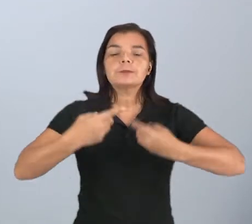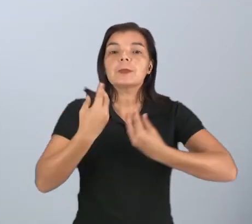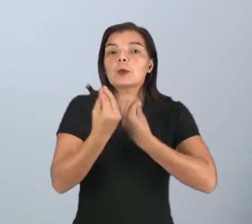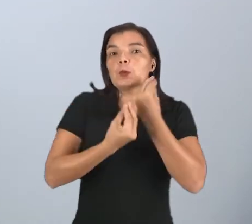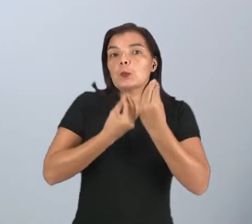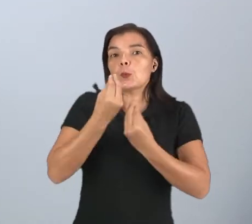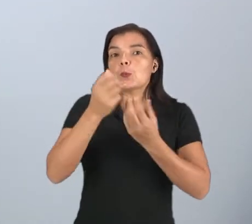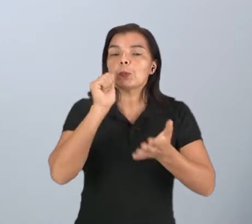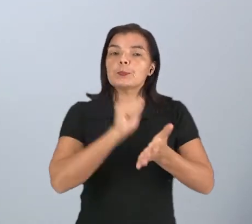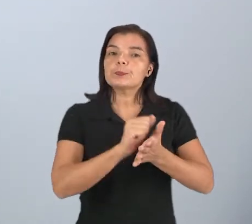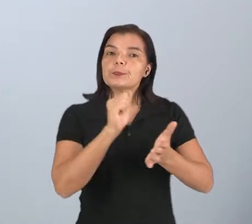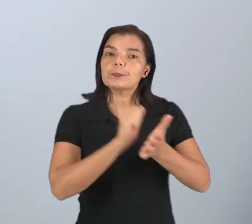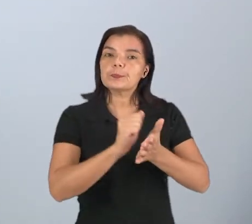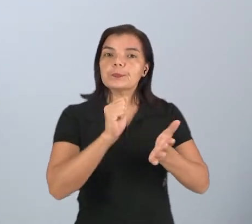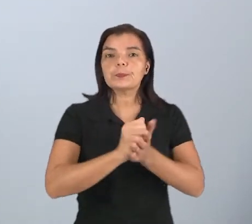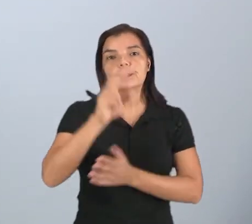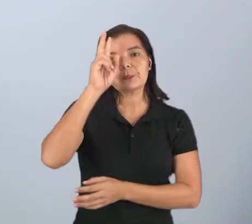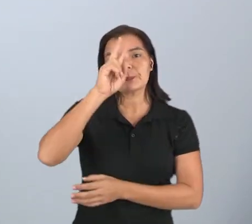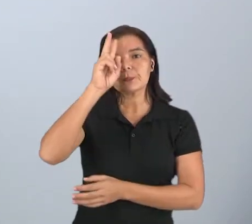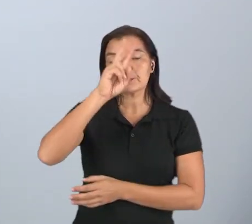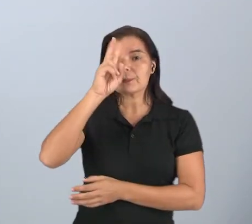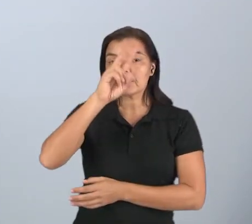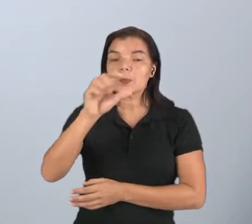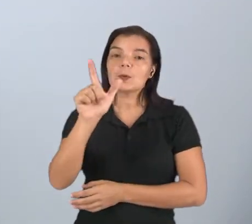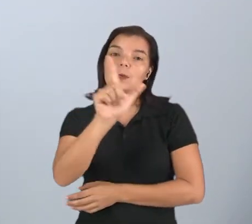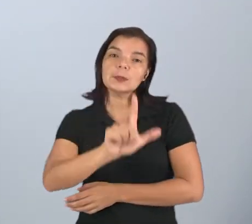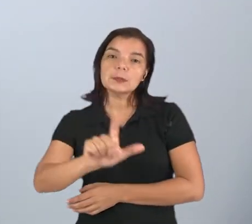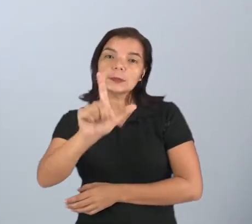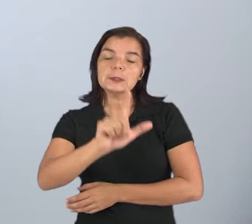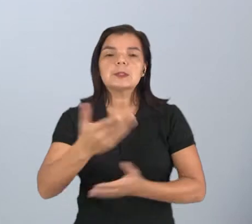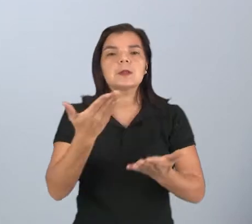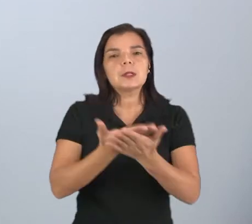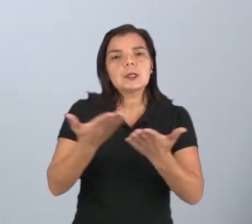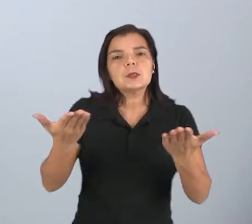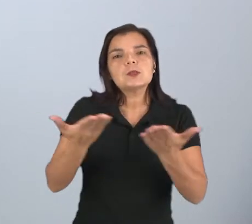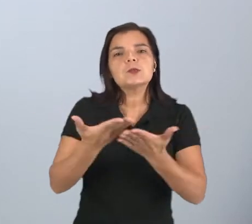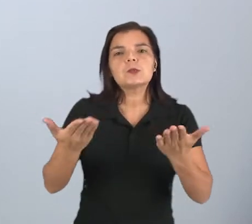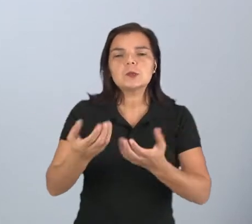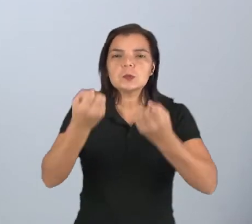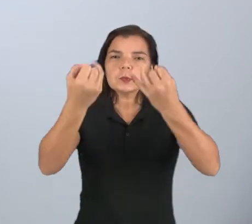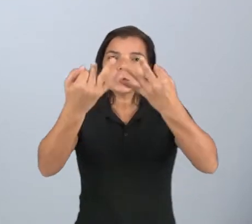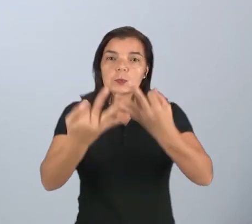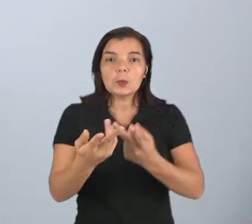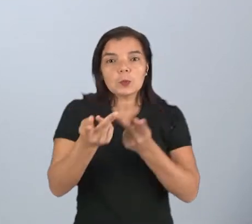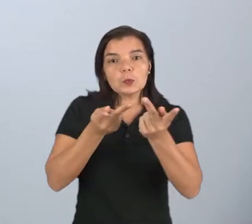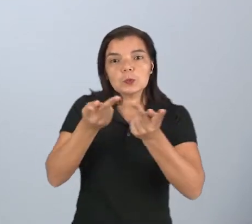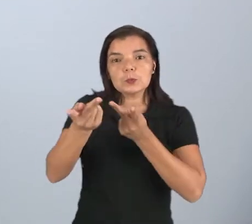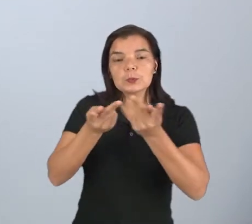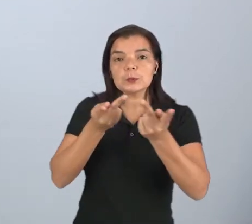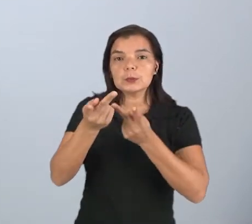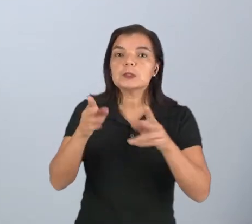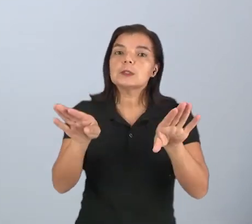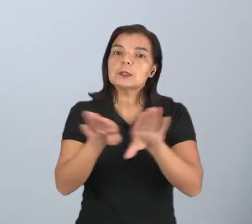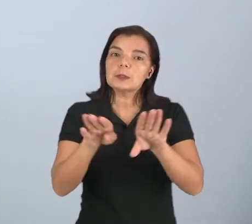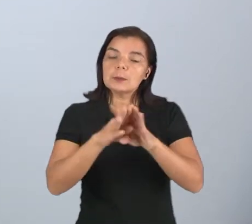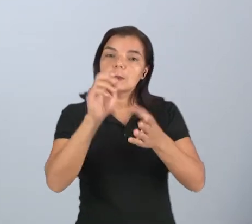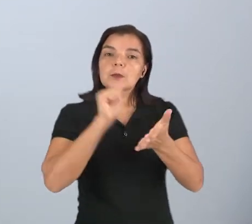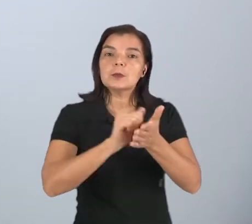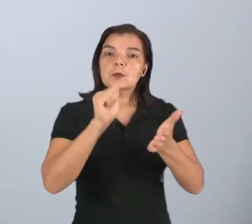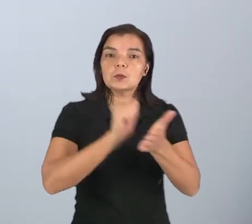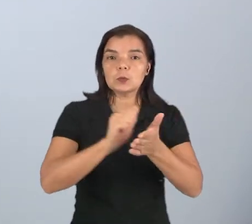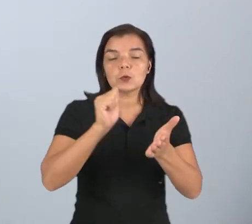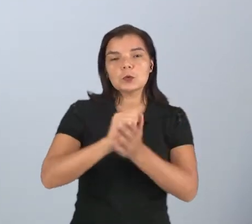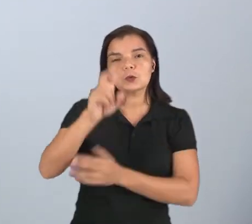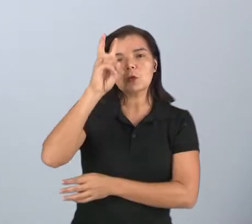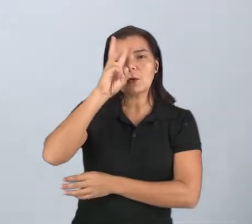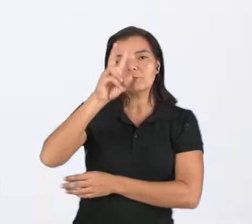como produzir uma memória literária. Então na aula de hoje nós vamos falar sobre o planejamento e a produção de